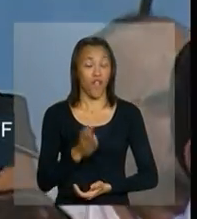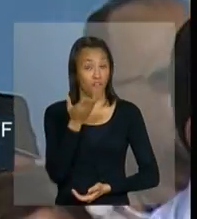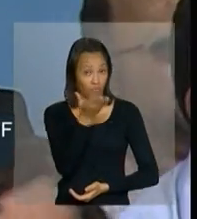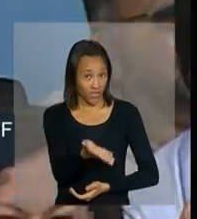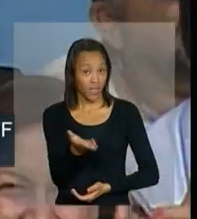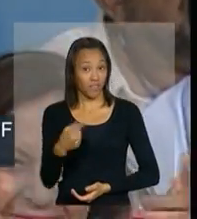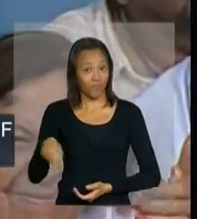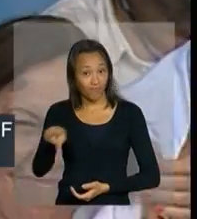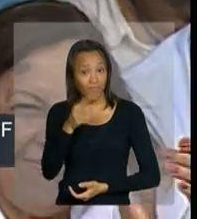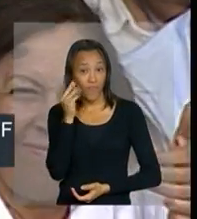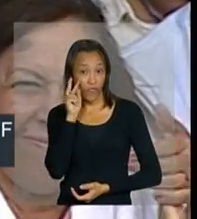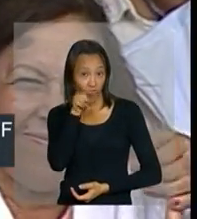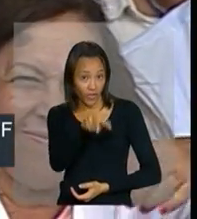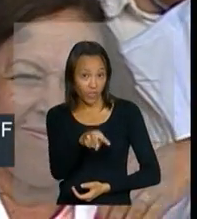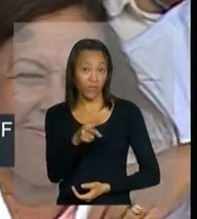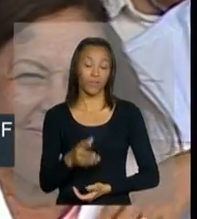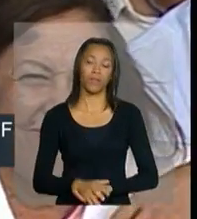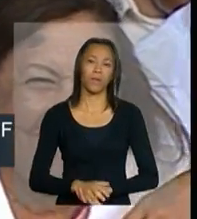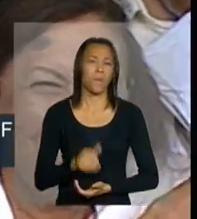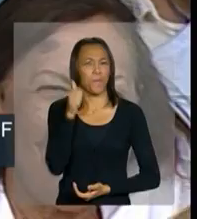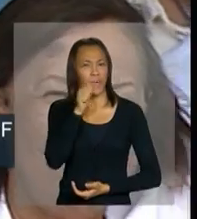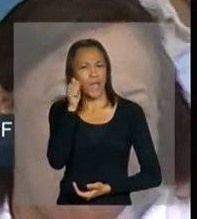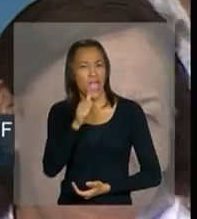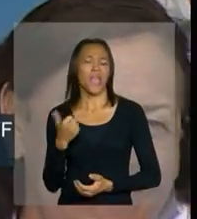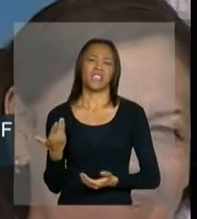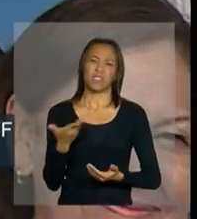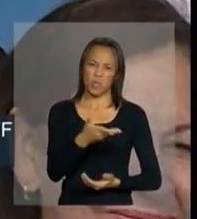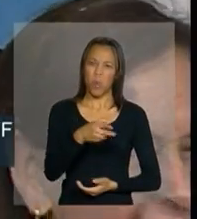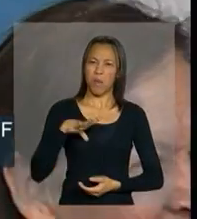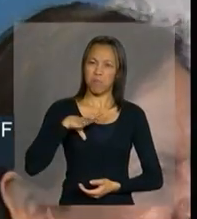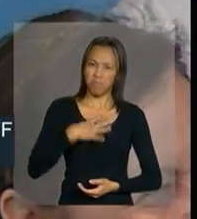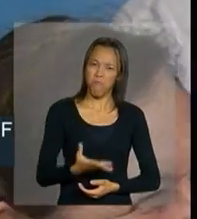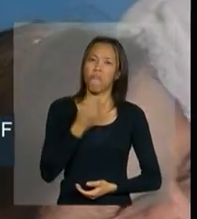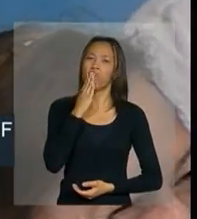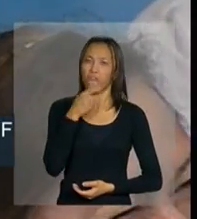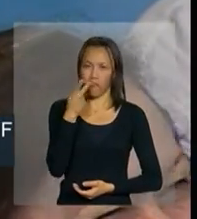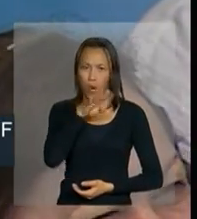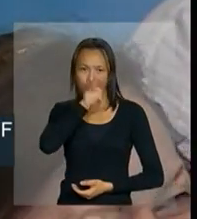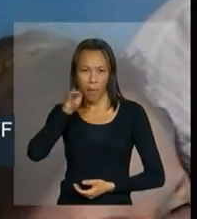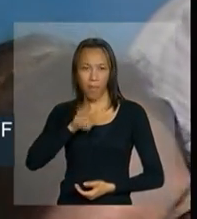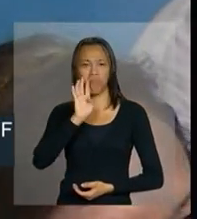Vocês viram, companheiras, mulheres, como a Maria falou bem?